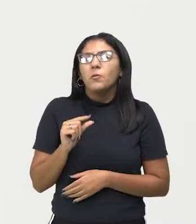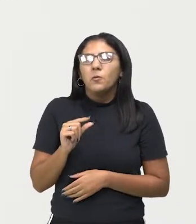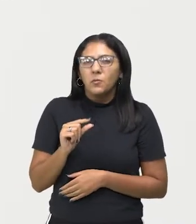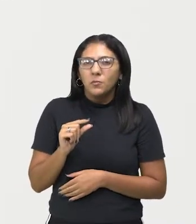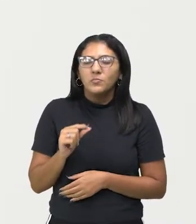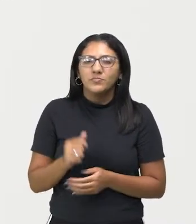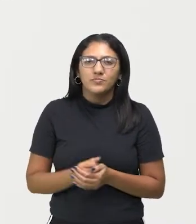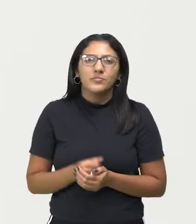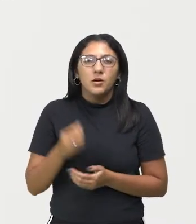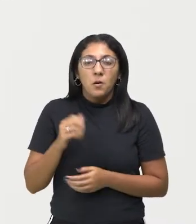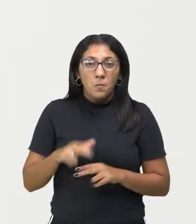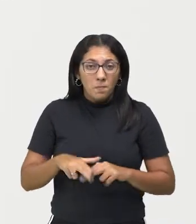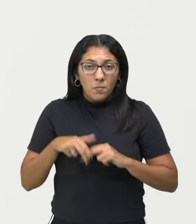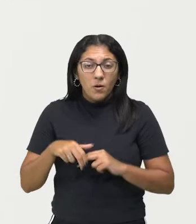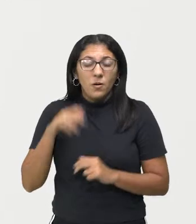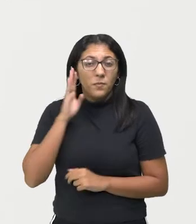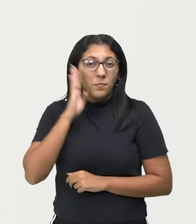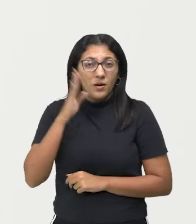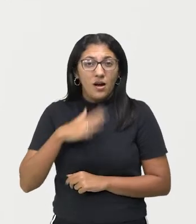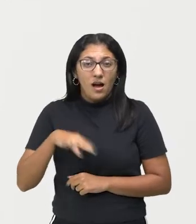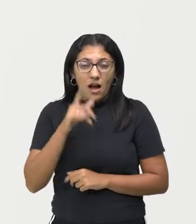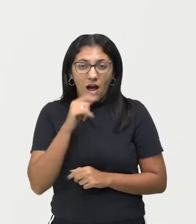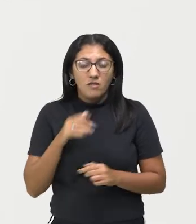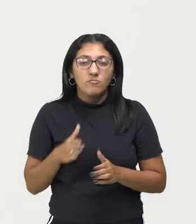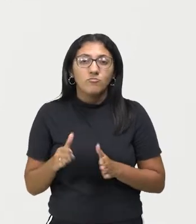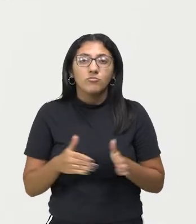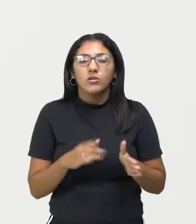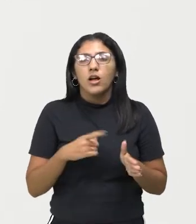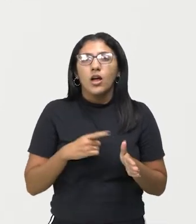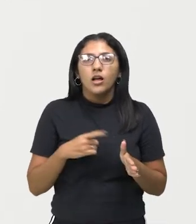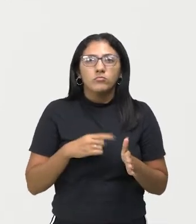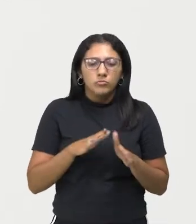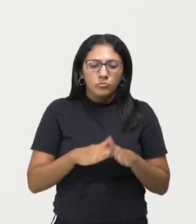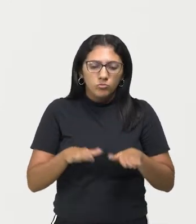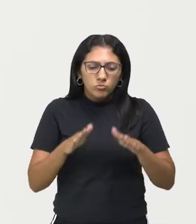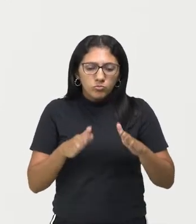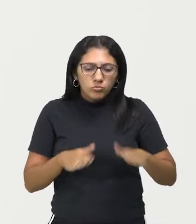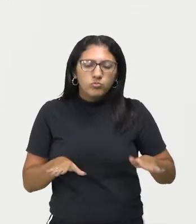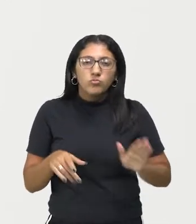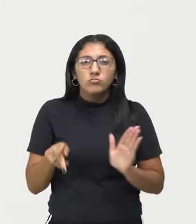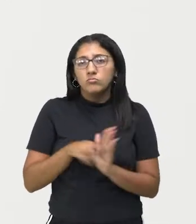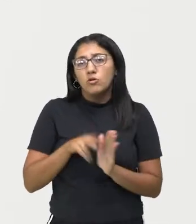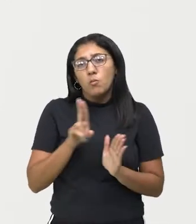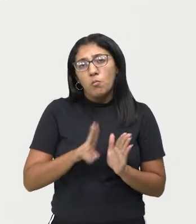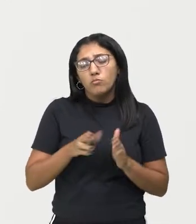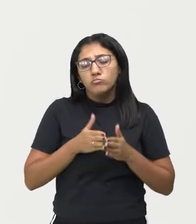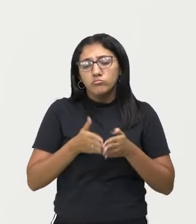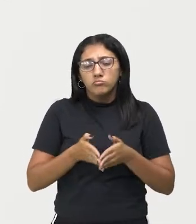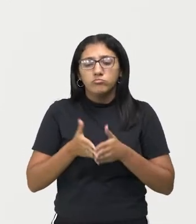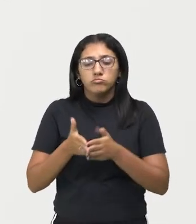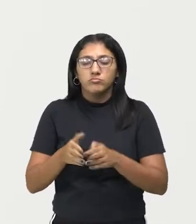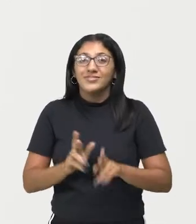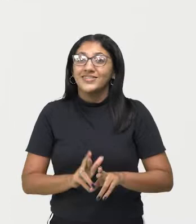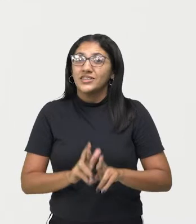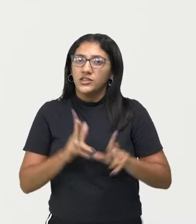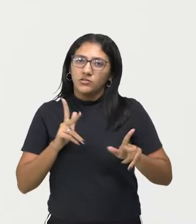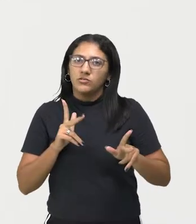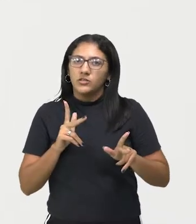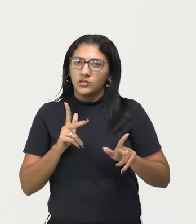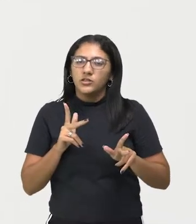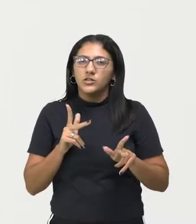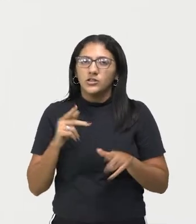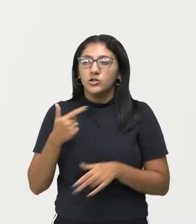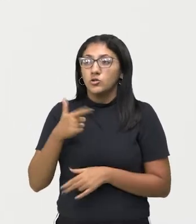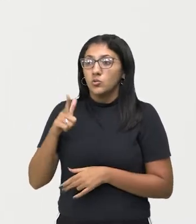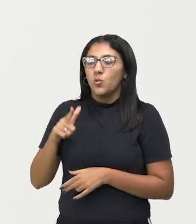Tanto é que a maior parte dos rios da Amazônia, eles são rios navegáveis. que é diferente de um rio de planalto, onde ele vai